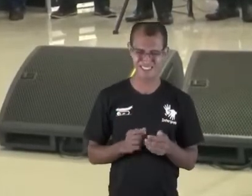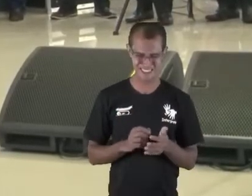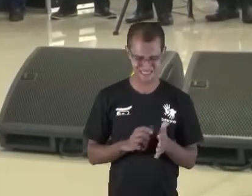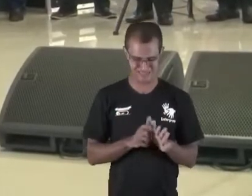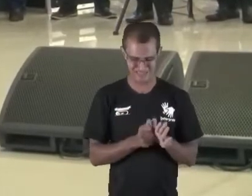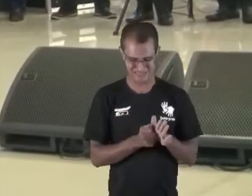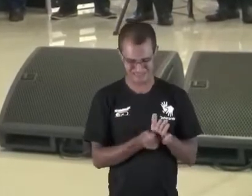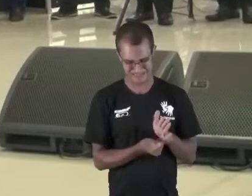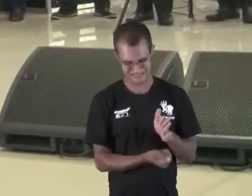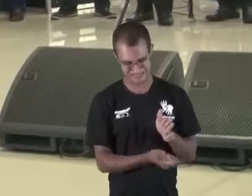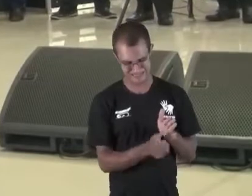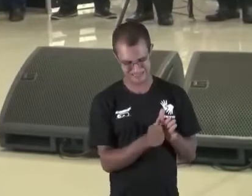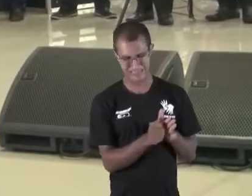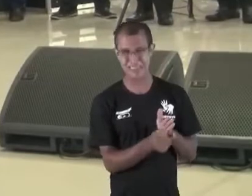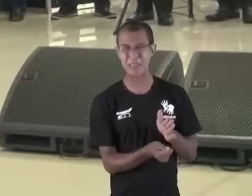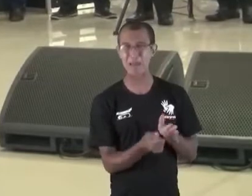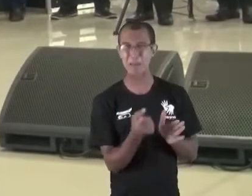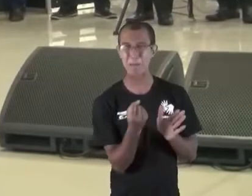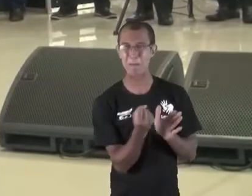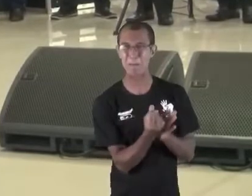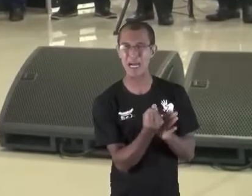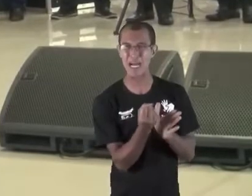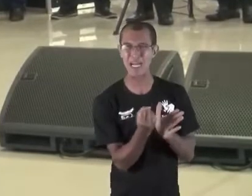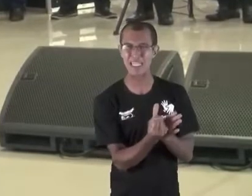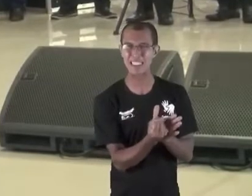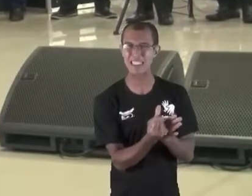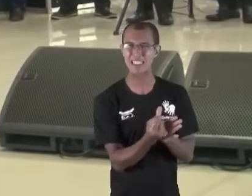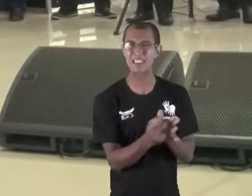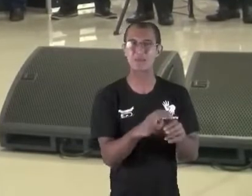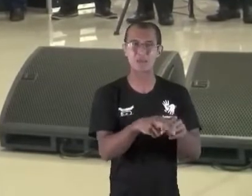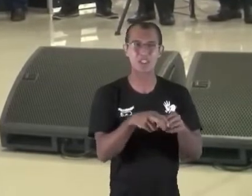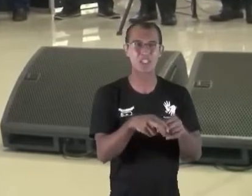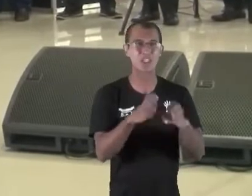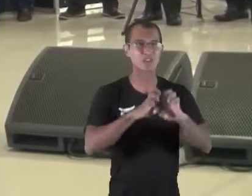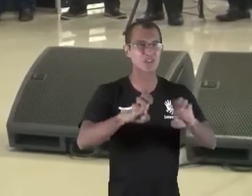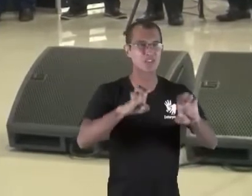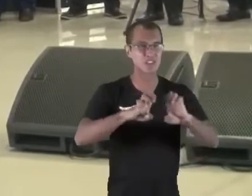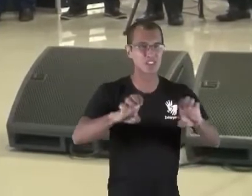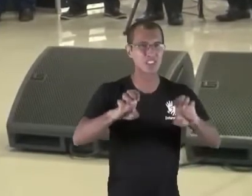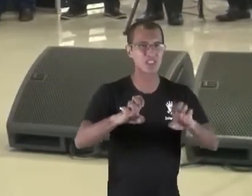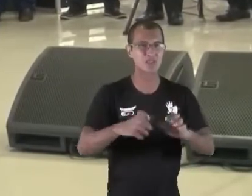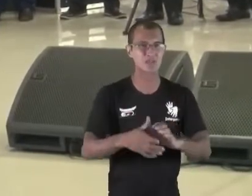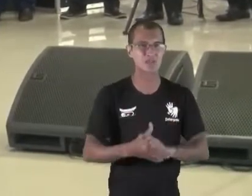marcados pelas marcas do evangelismo.